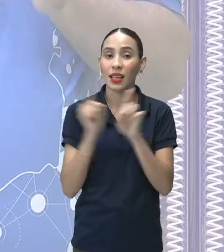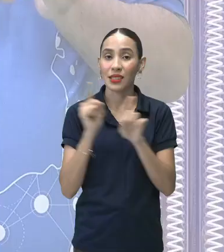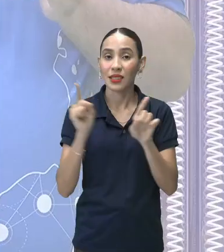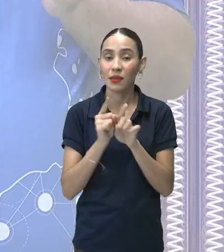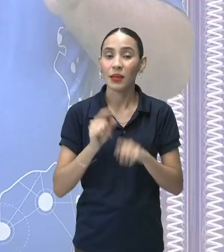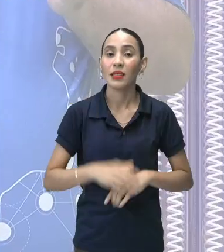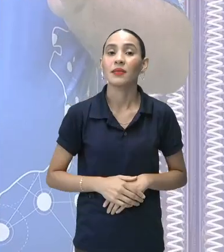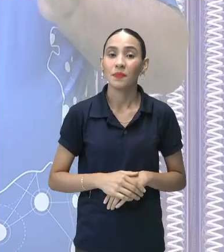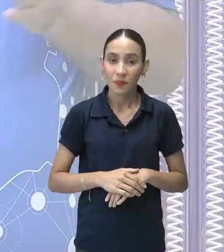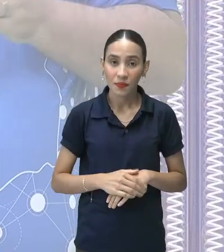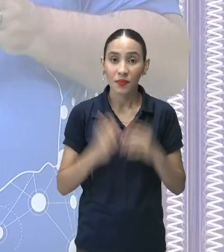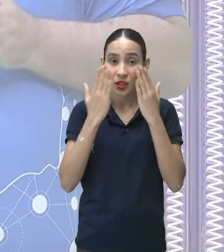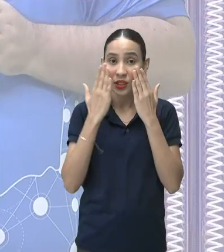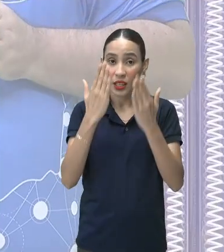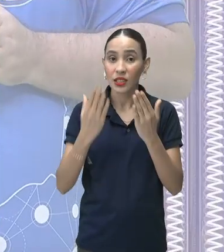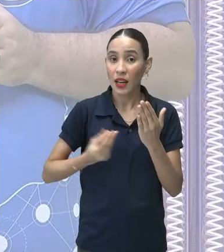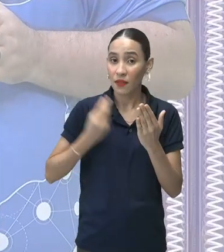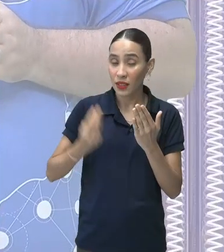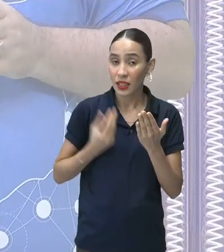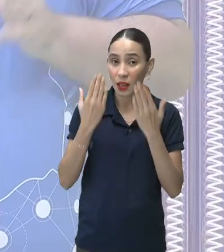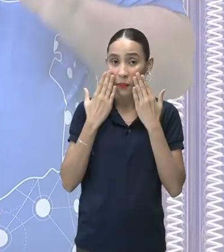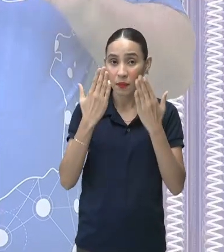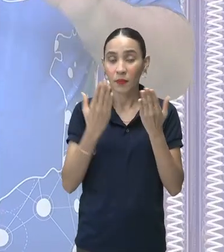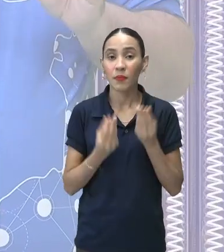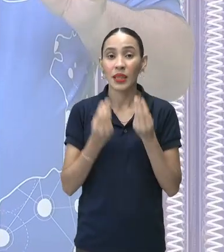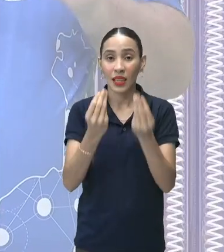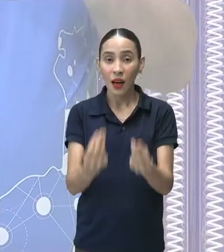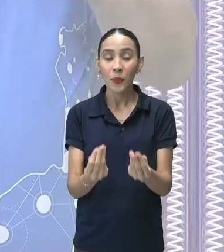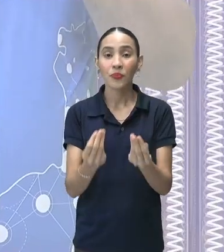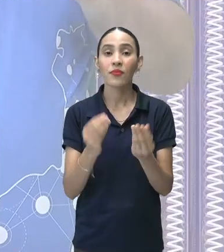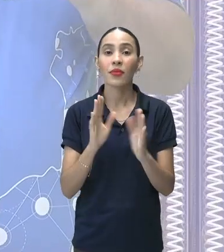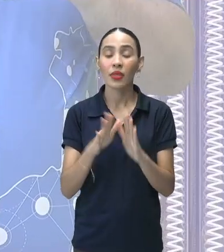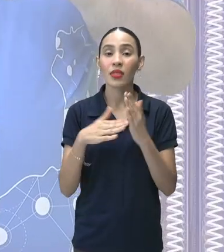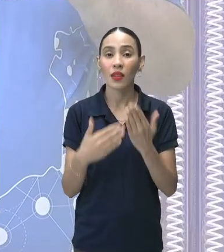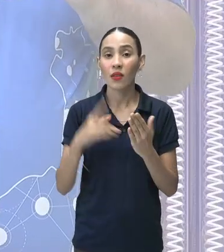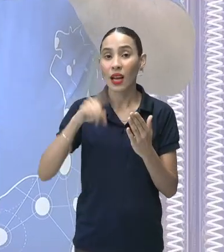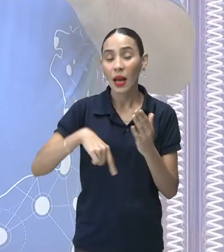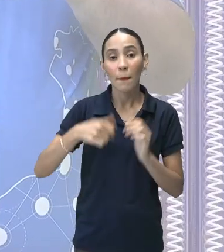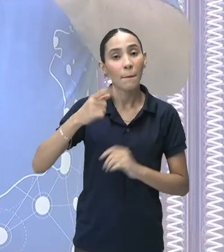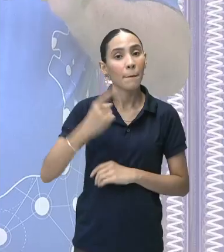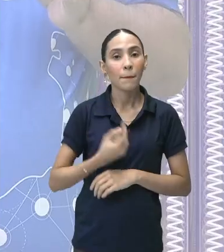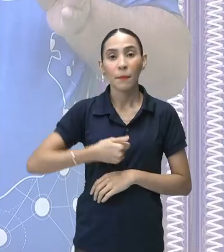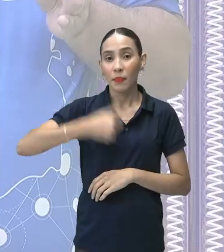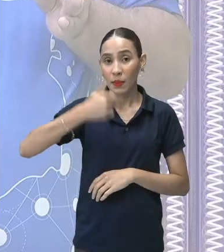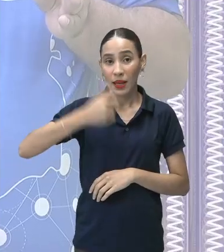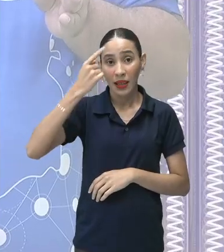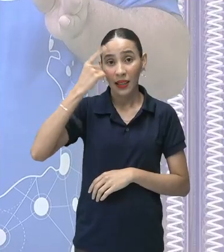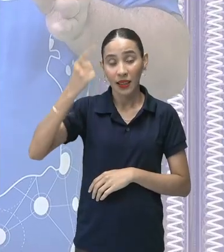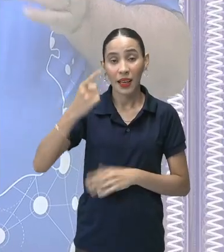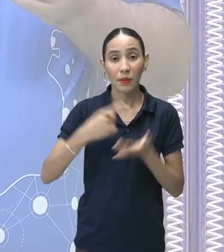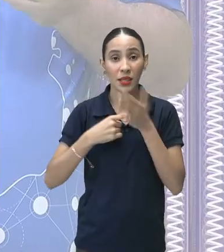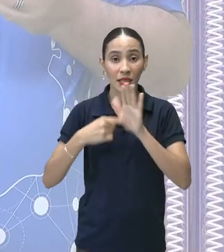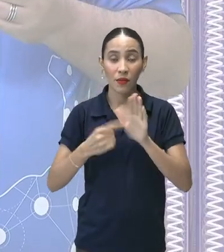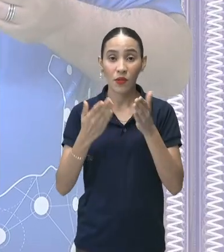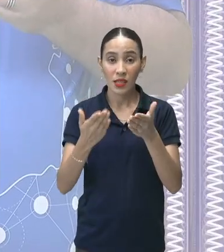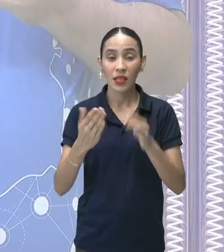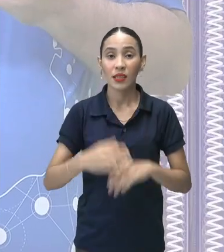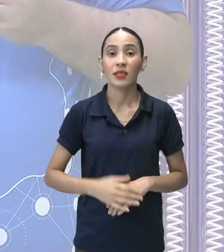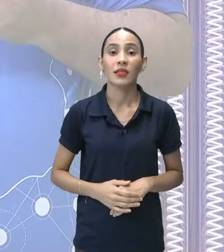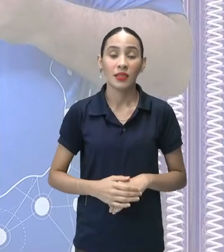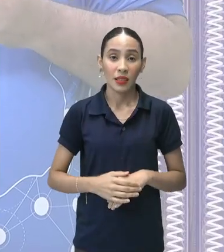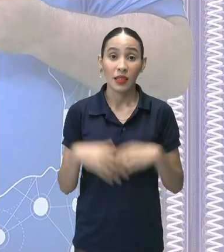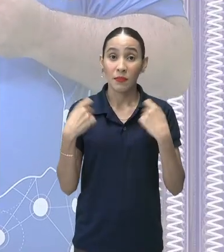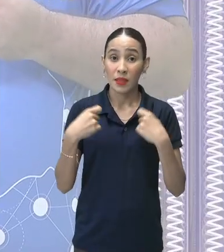responsabilidade diante daquilo que a vida me provoca. Então, essa é a primeira ideia que eu gostaria de colocar para você. Pensar